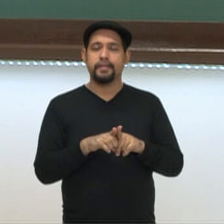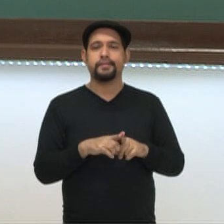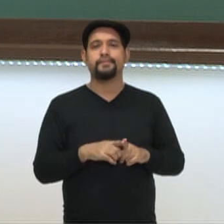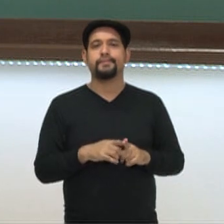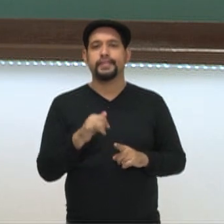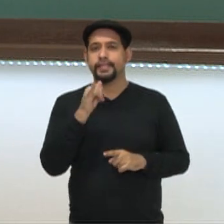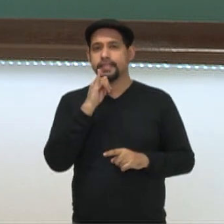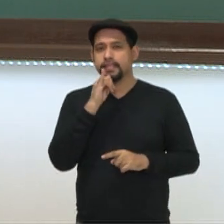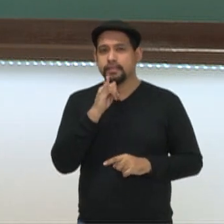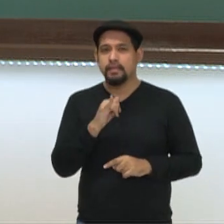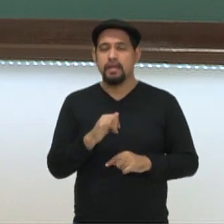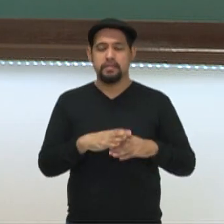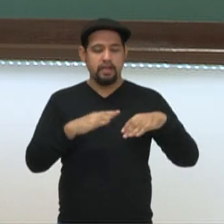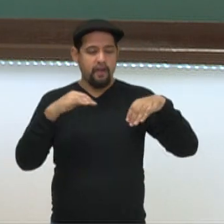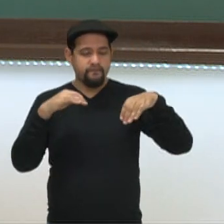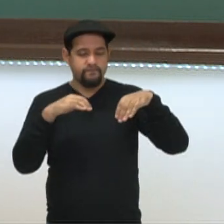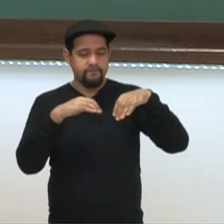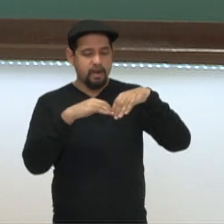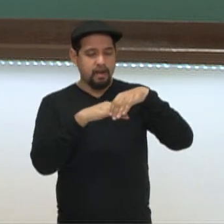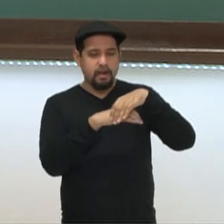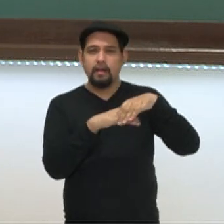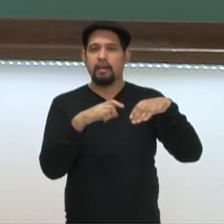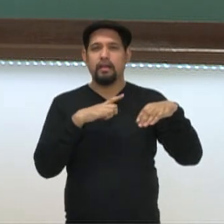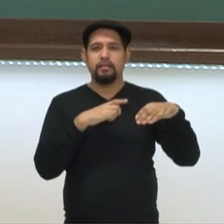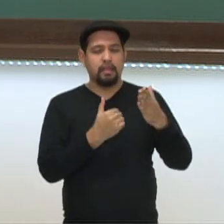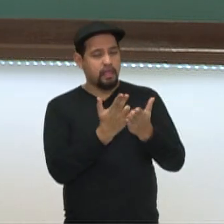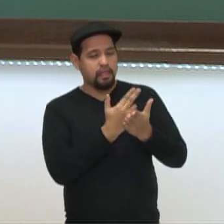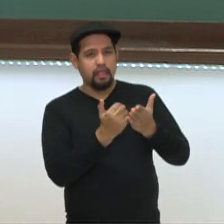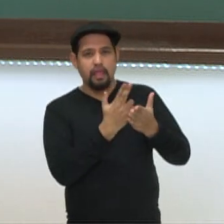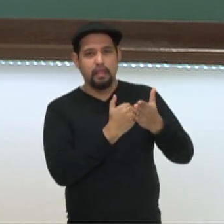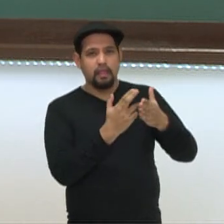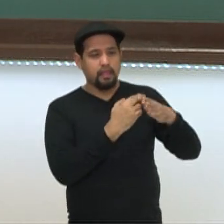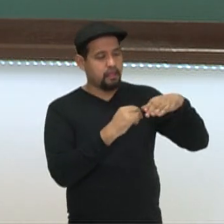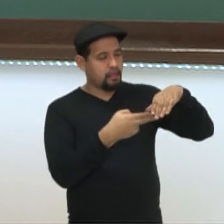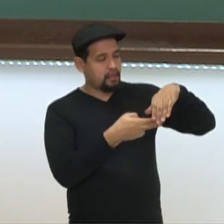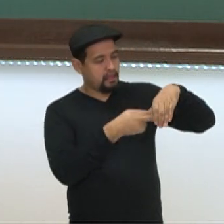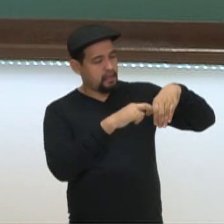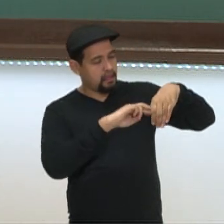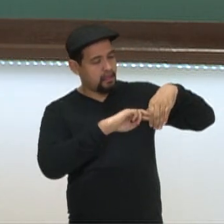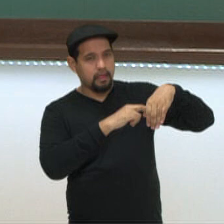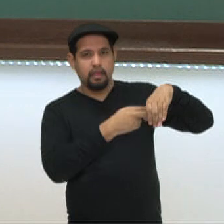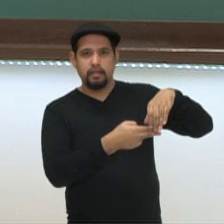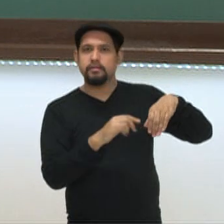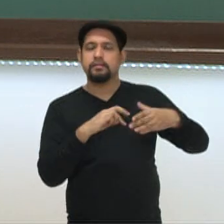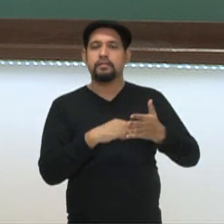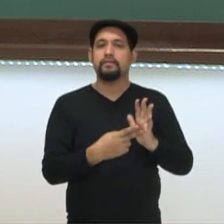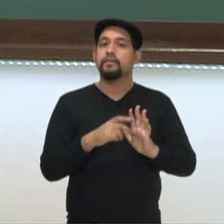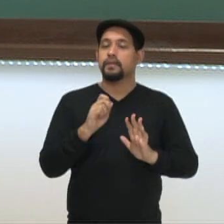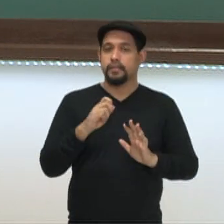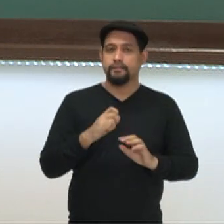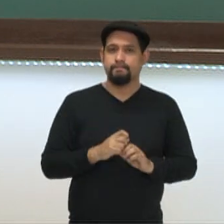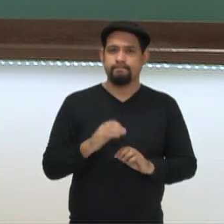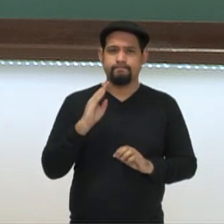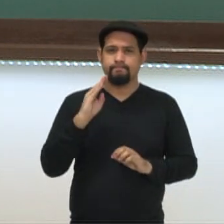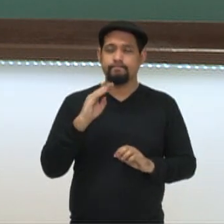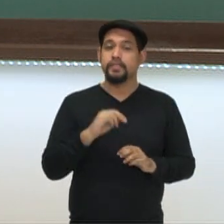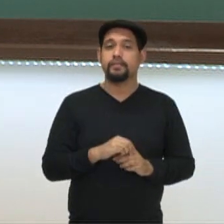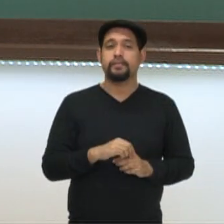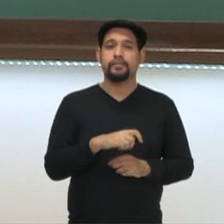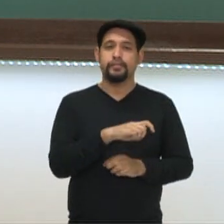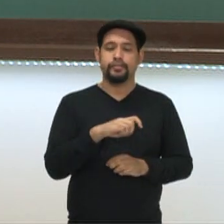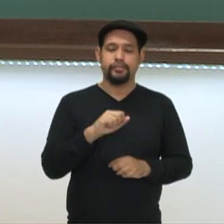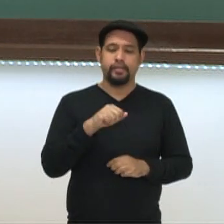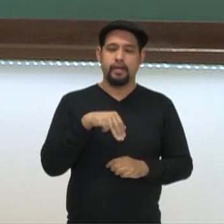aliás, as cavernas, onde tem pinturas rupestres e alguns estudiosos dizem que aquilo já era um princípio religioso do xamanismo,